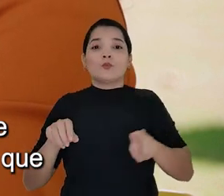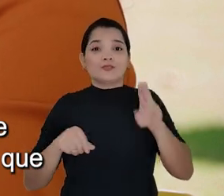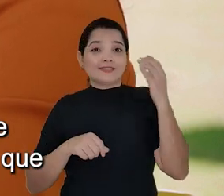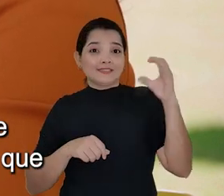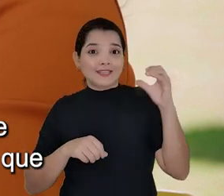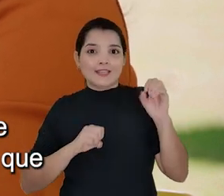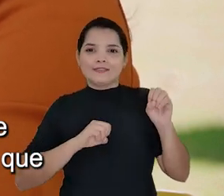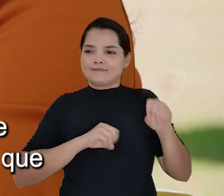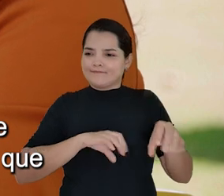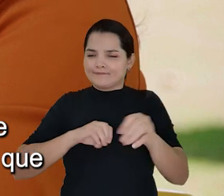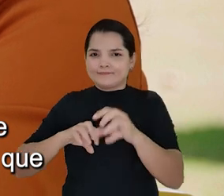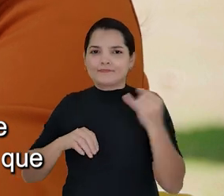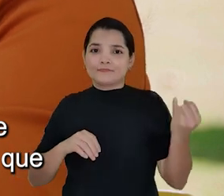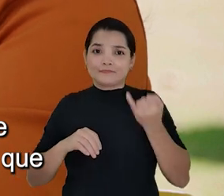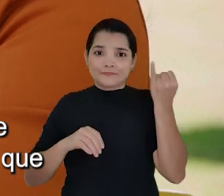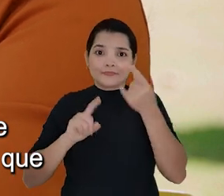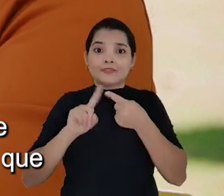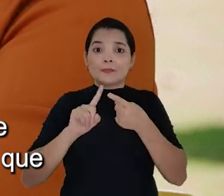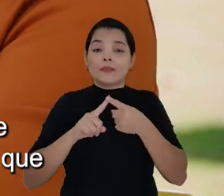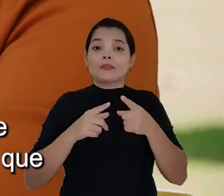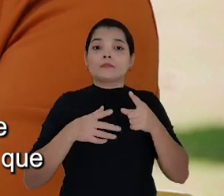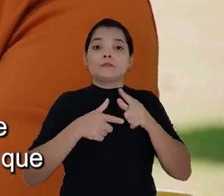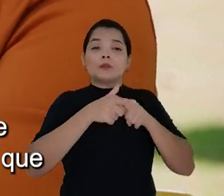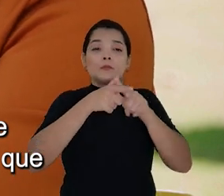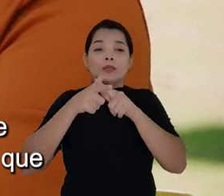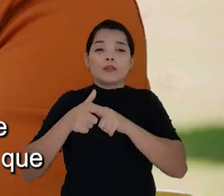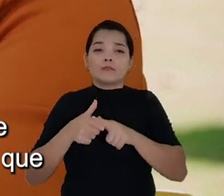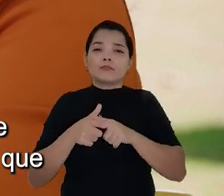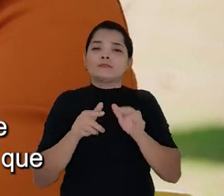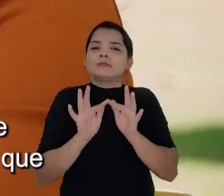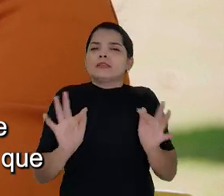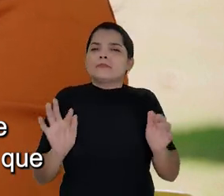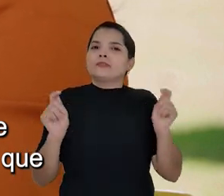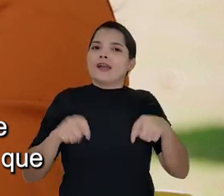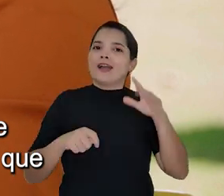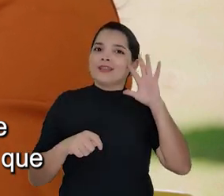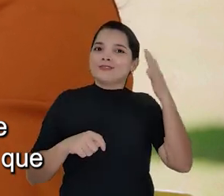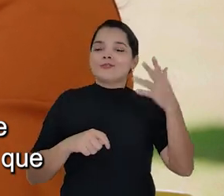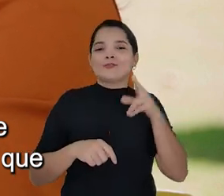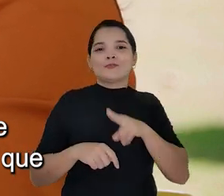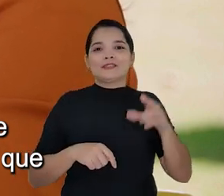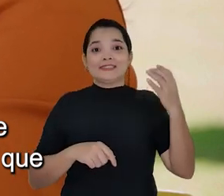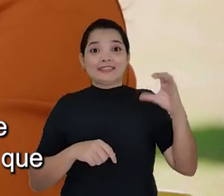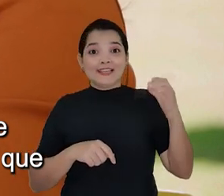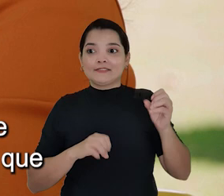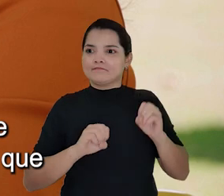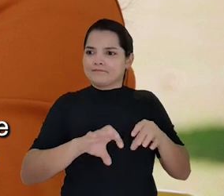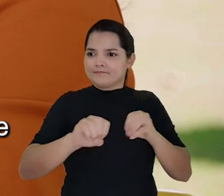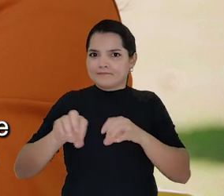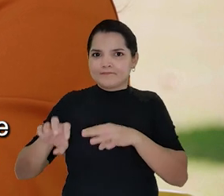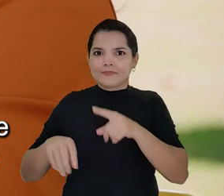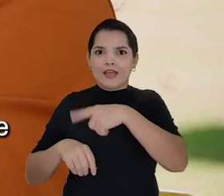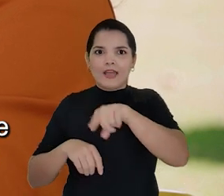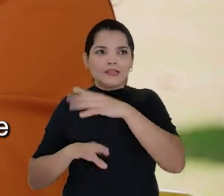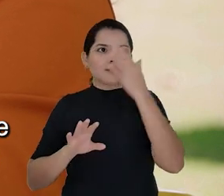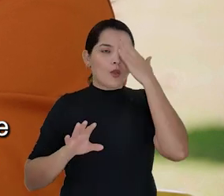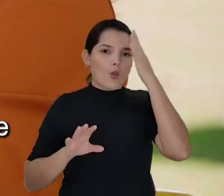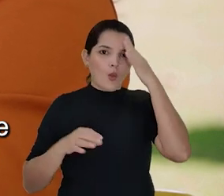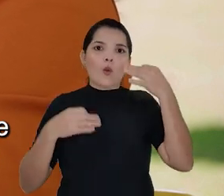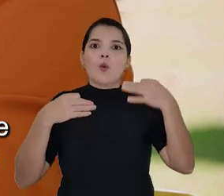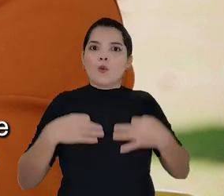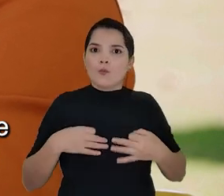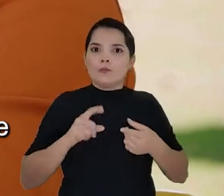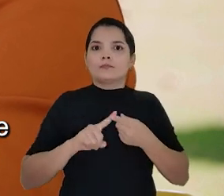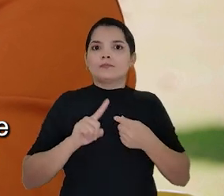e dos processos científicos na solução de problemas muitas vezes simples de uma maneira que seja compreensível